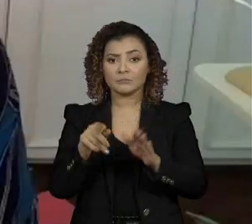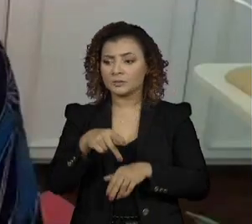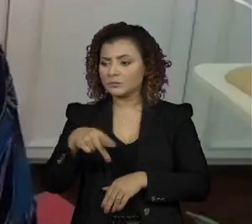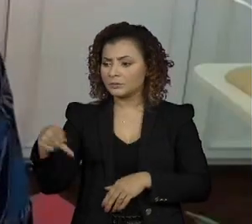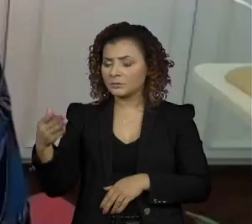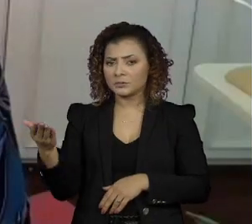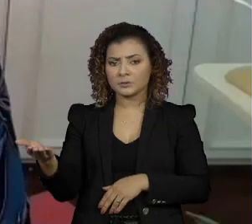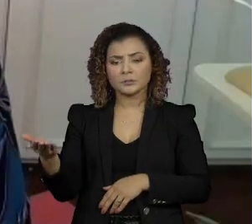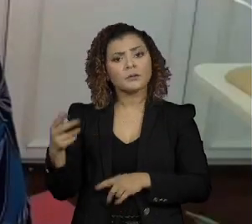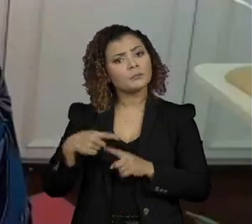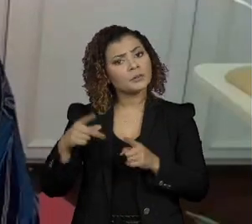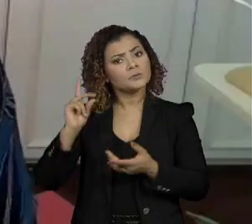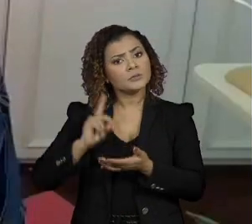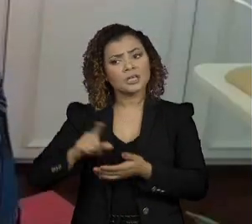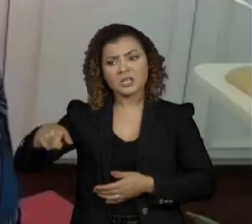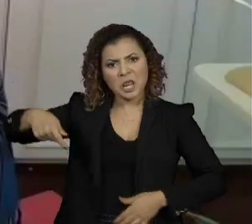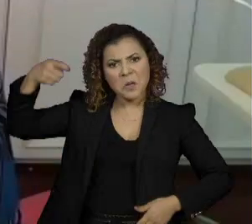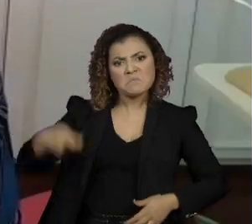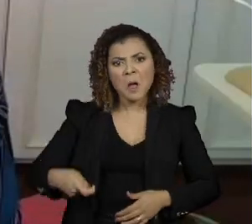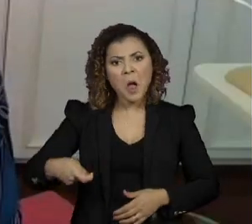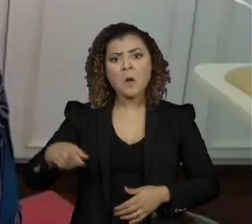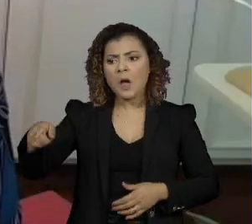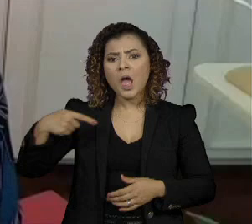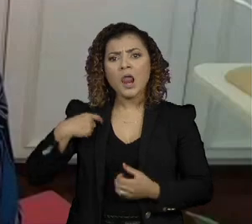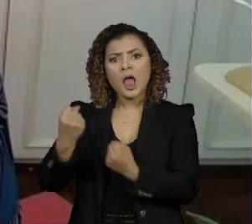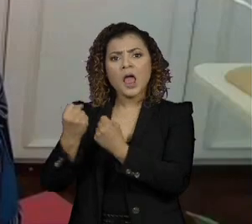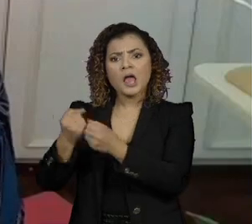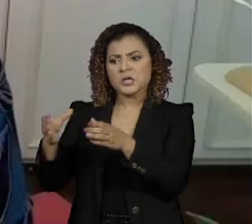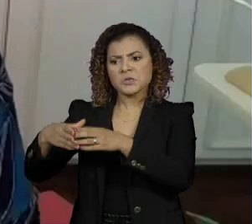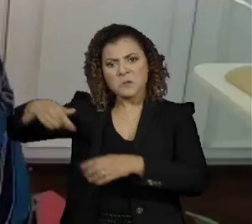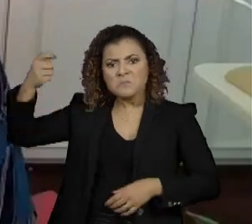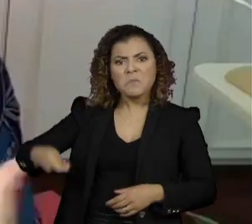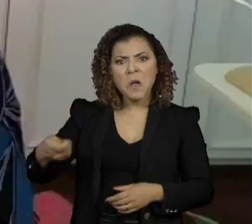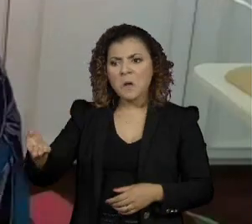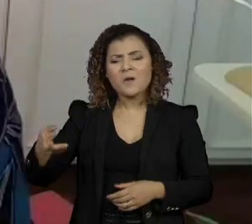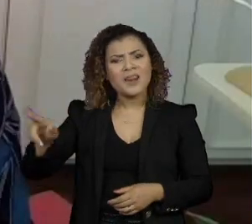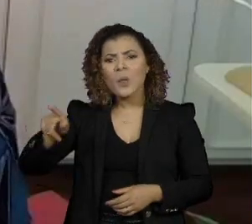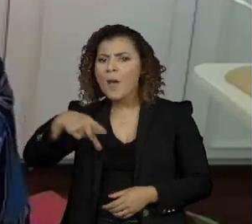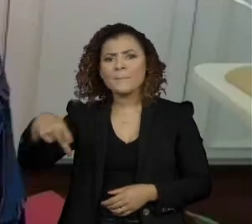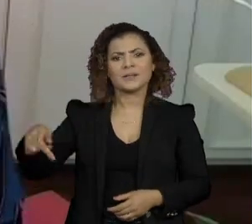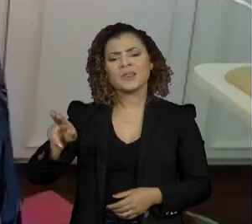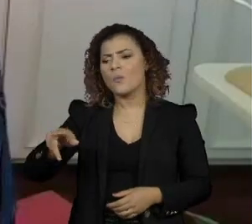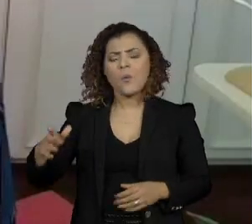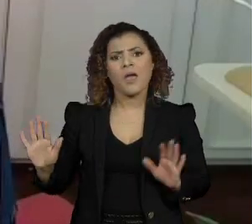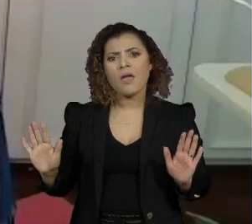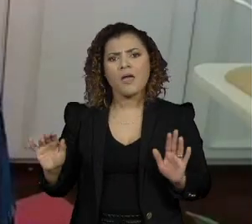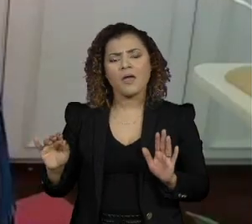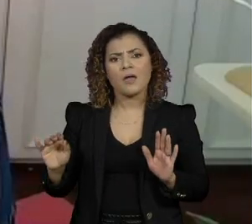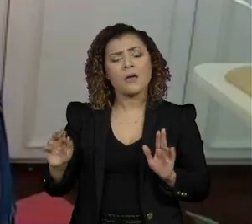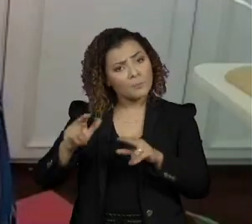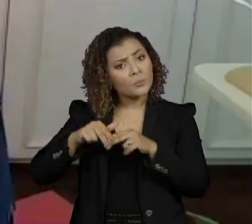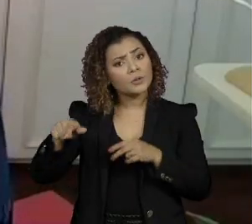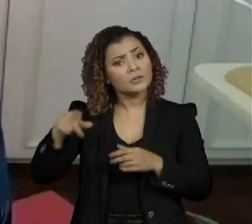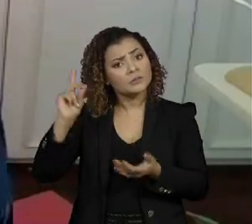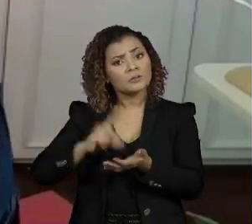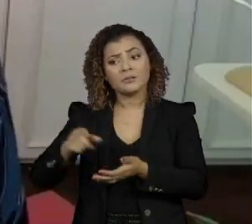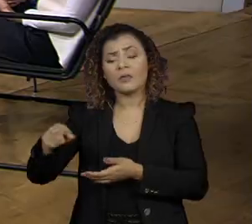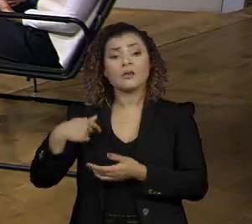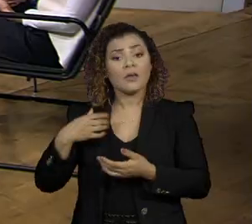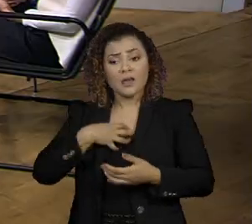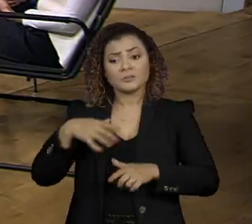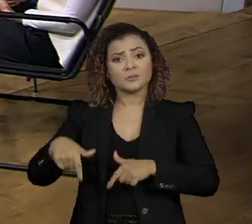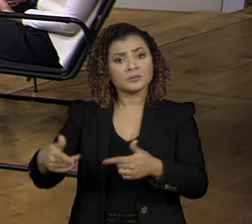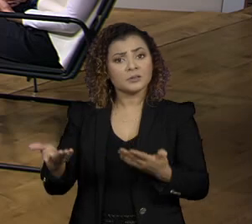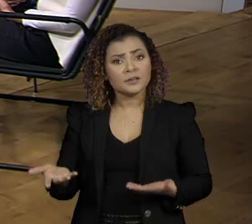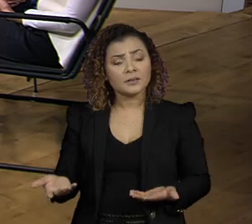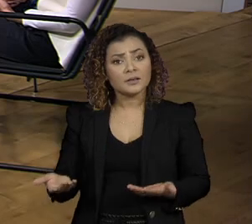República, é um agitador extremista, cercado de agitadores extremistas, não é? Então, ele joga para a base. Essa é a pessoa, a coordenadora da resposta. Quanto